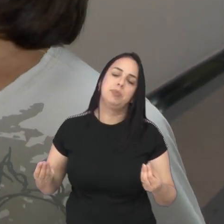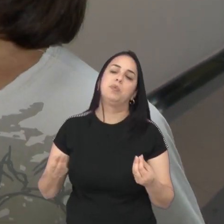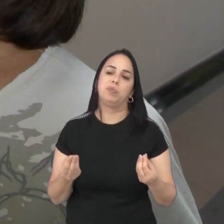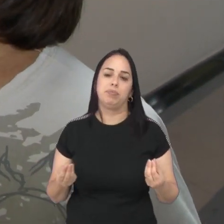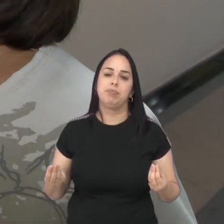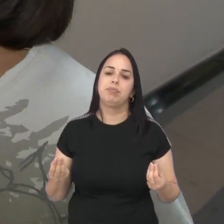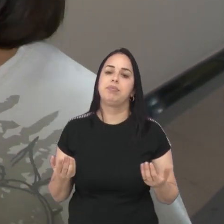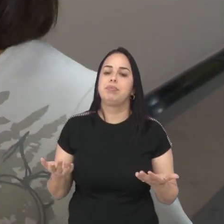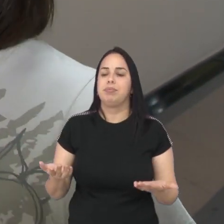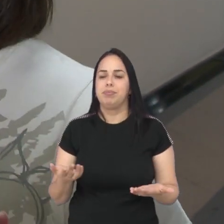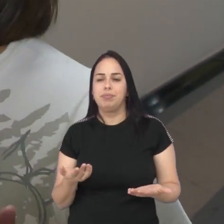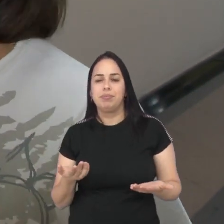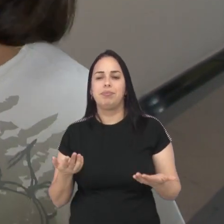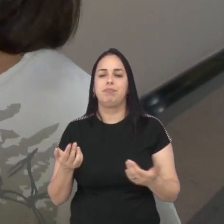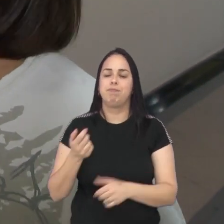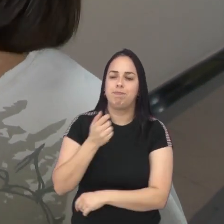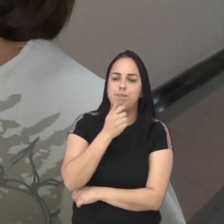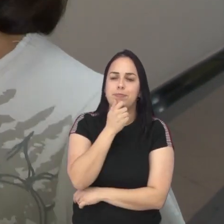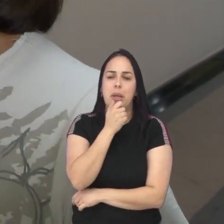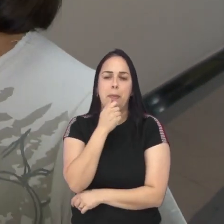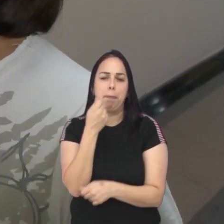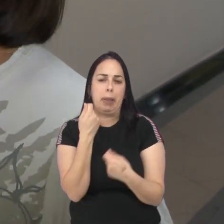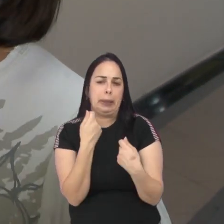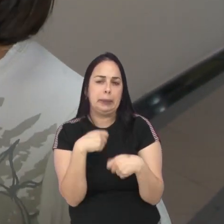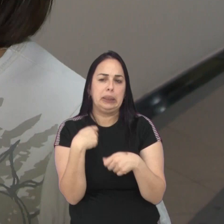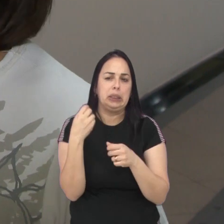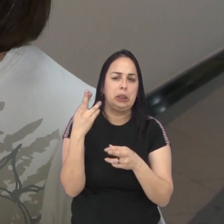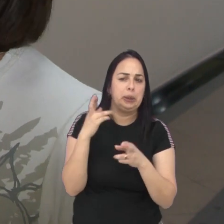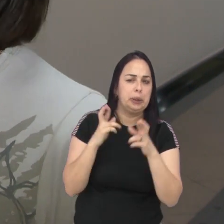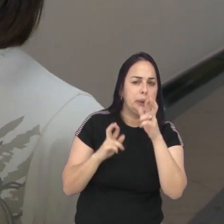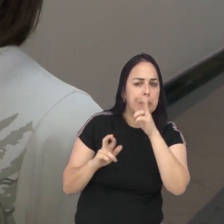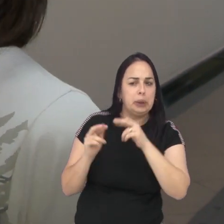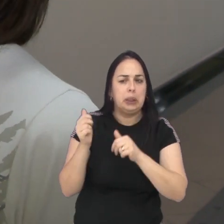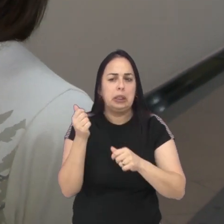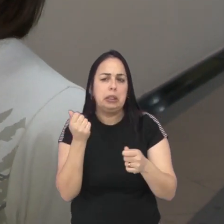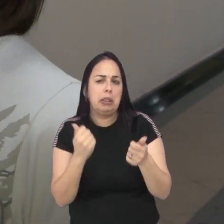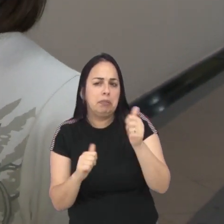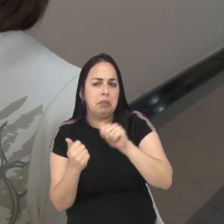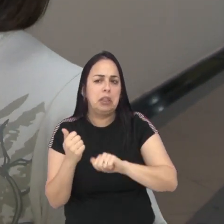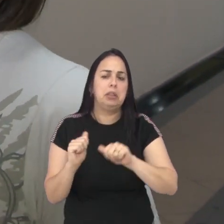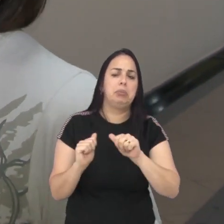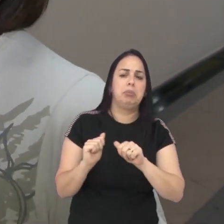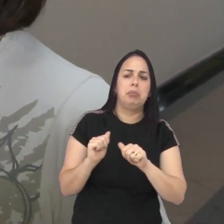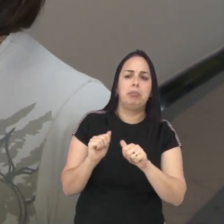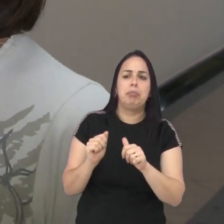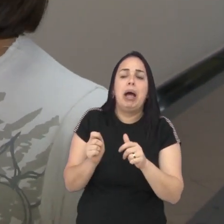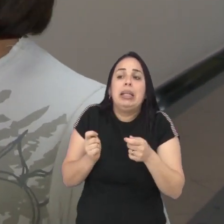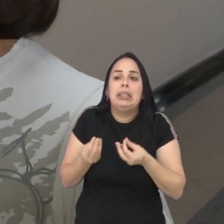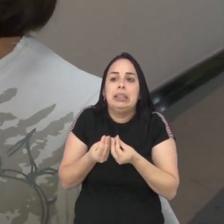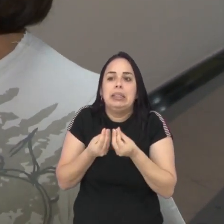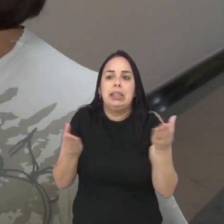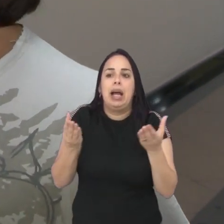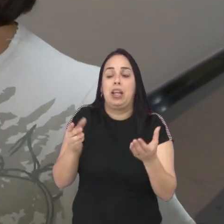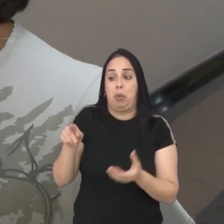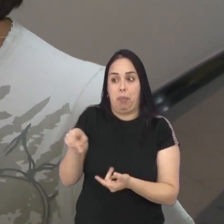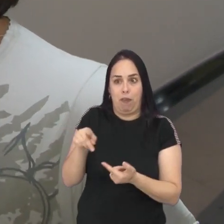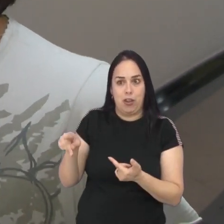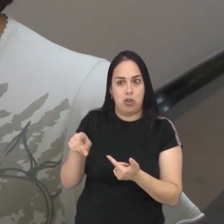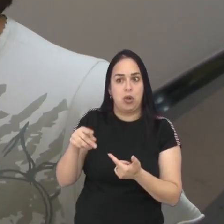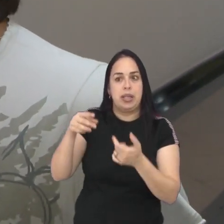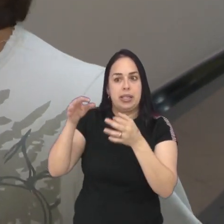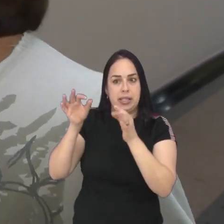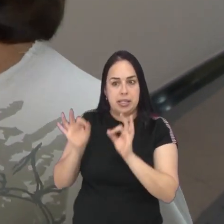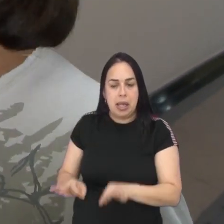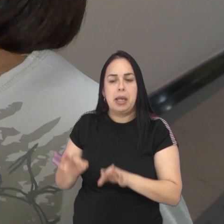que dar uma balanceada, mesmo nos cursos, para garantir que o professor